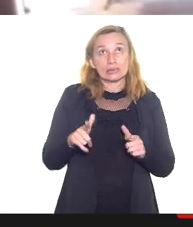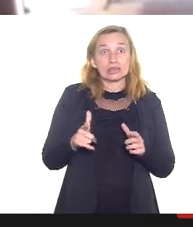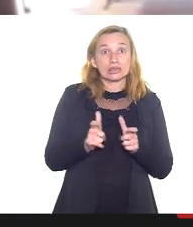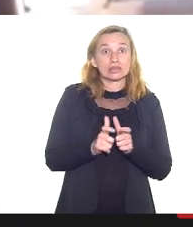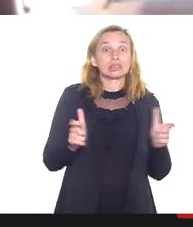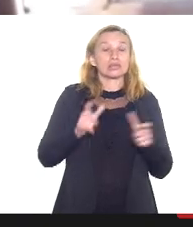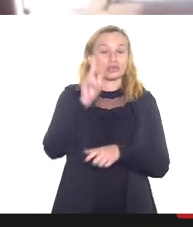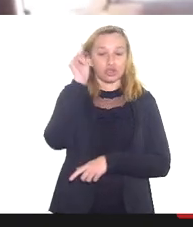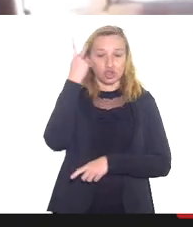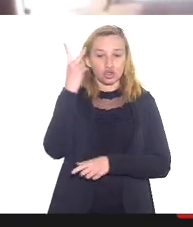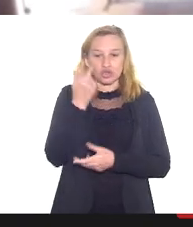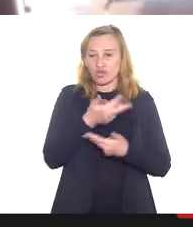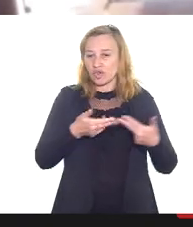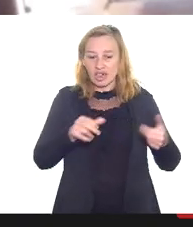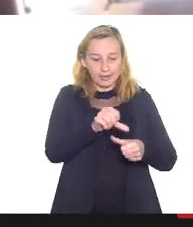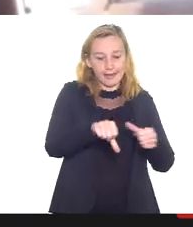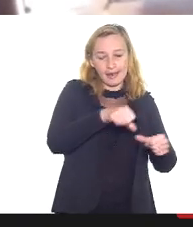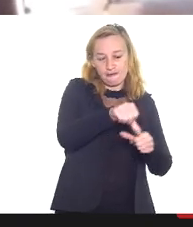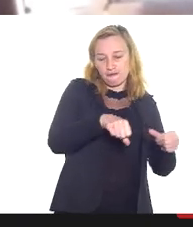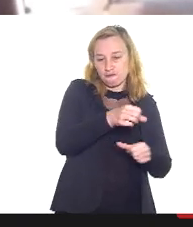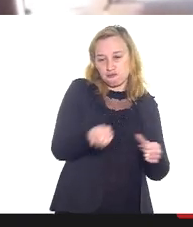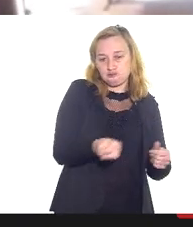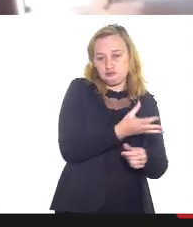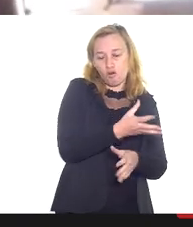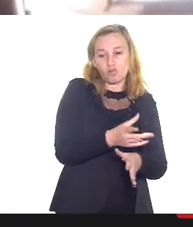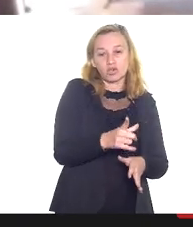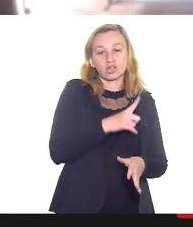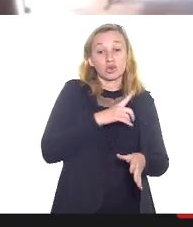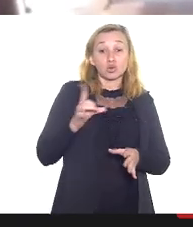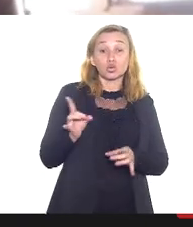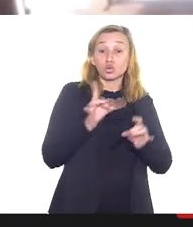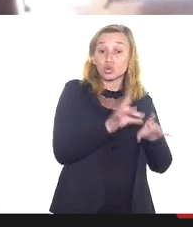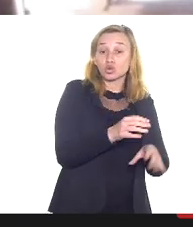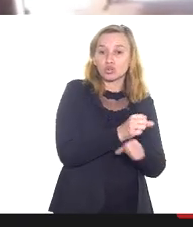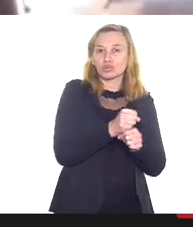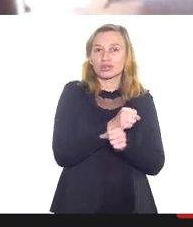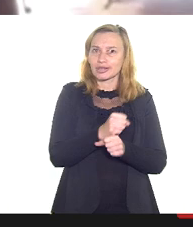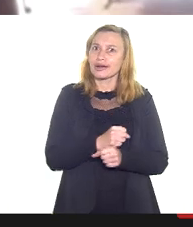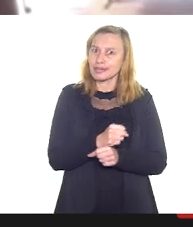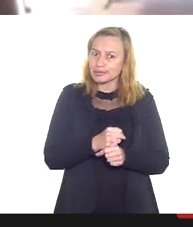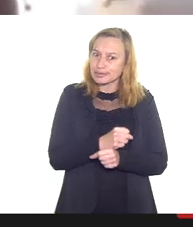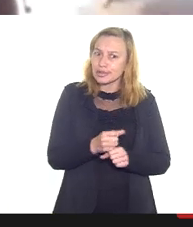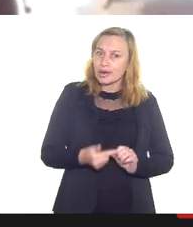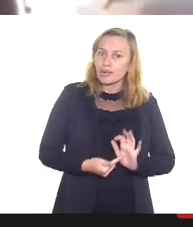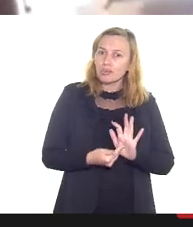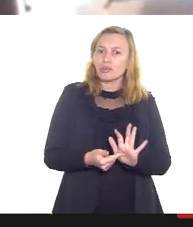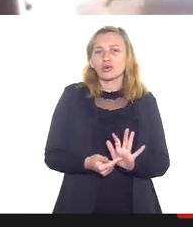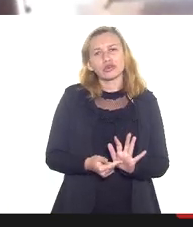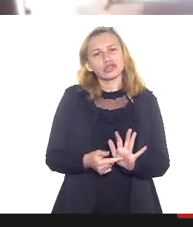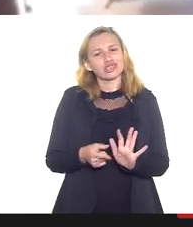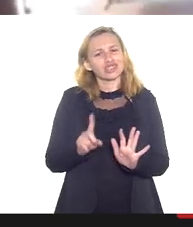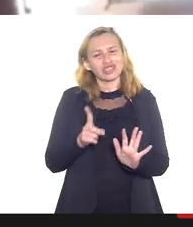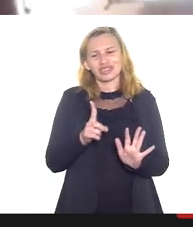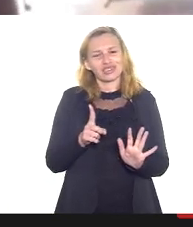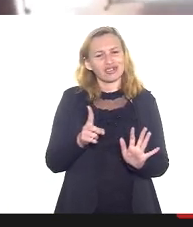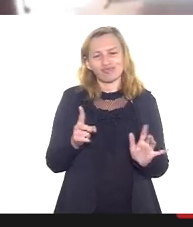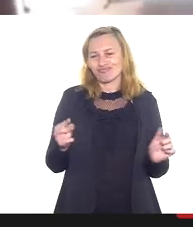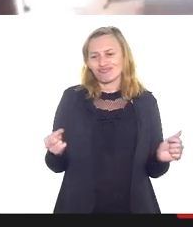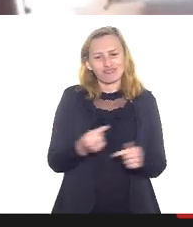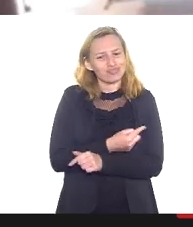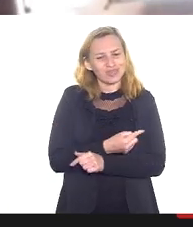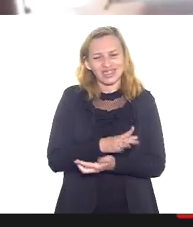de reformas que tem havido nos últimos anos é expressão de que alguma coisa não nos